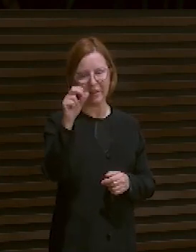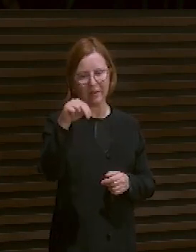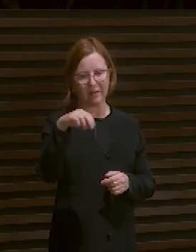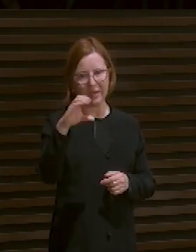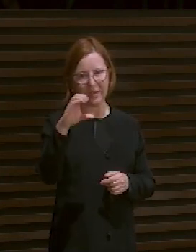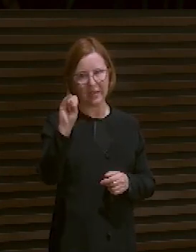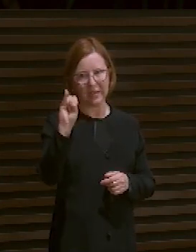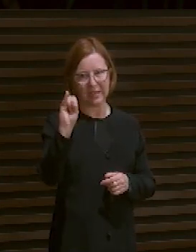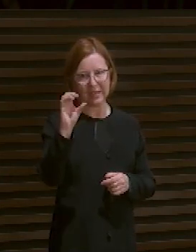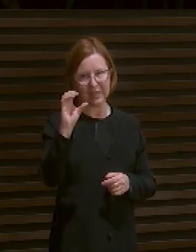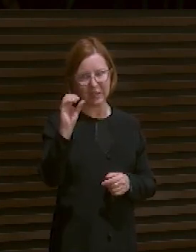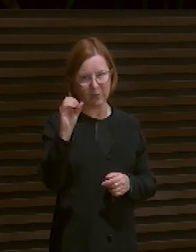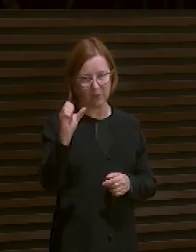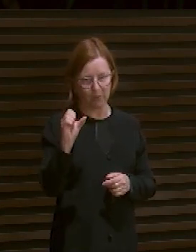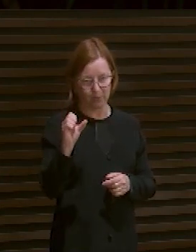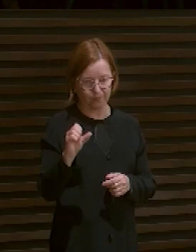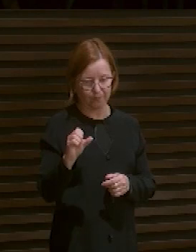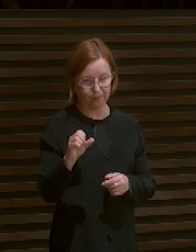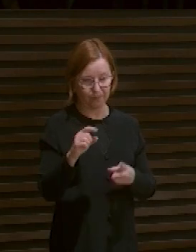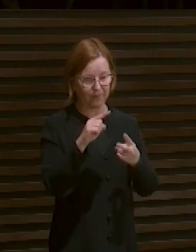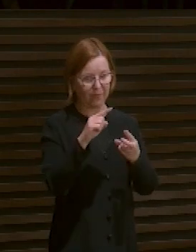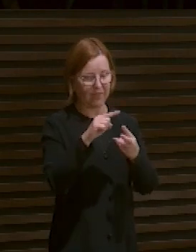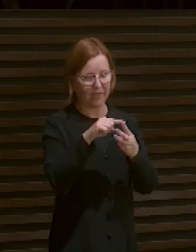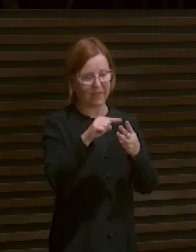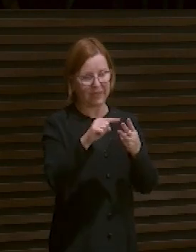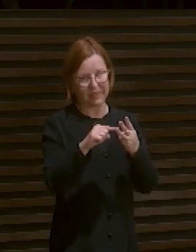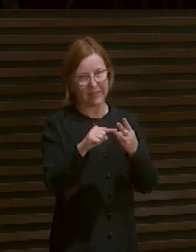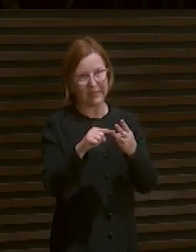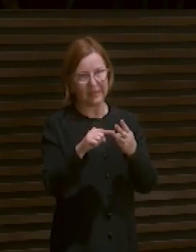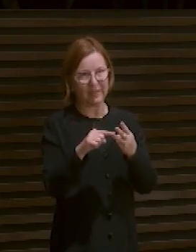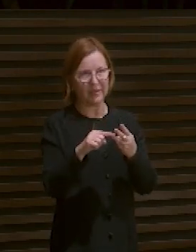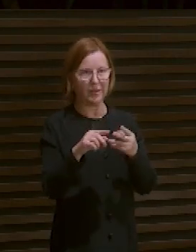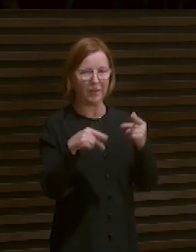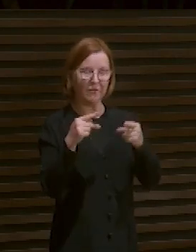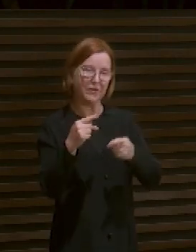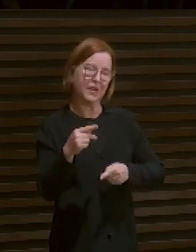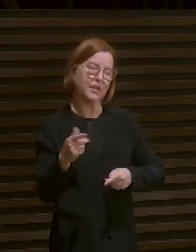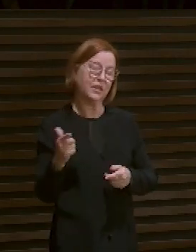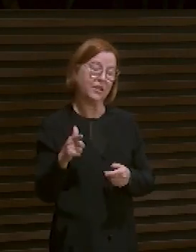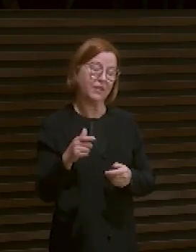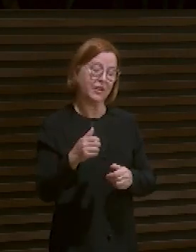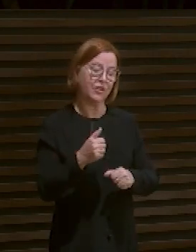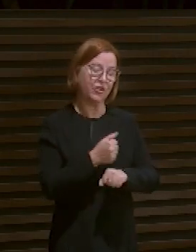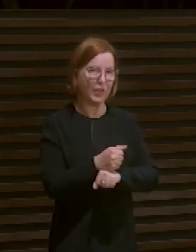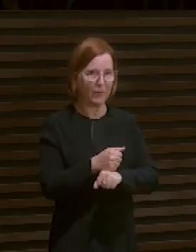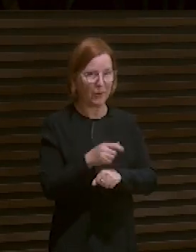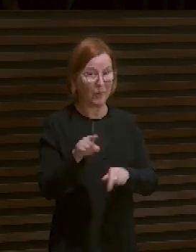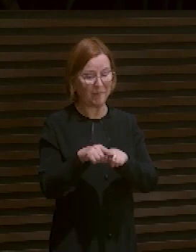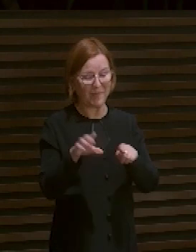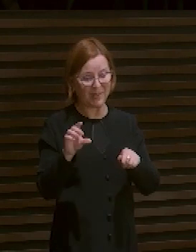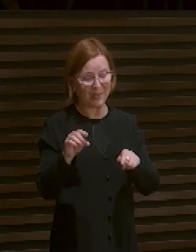aludindo à família de Abraão, mas só a família de Abraão da terra.